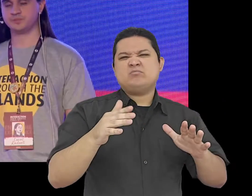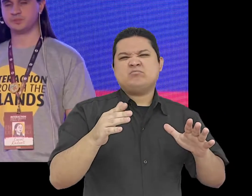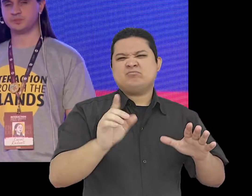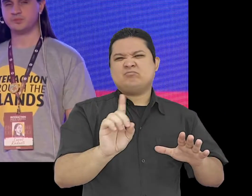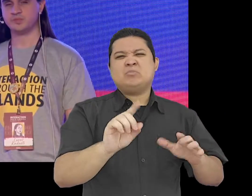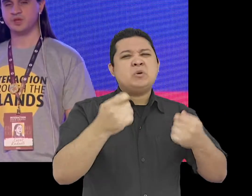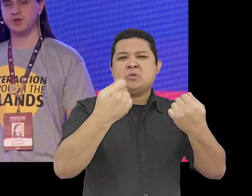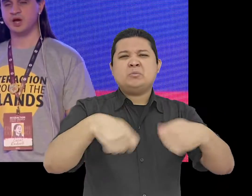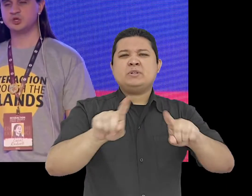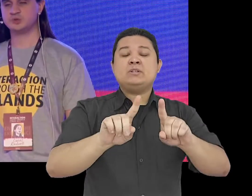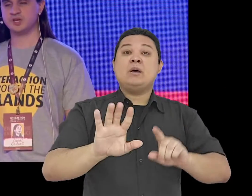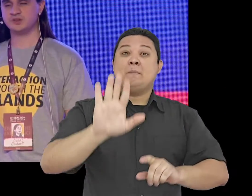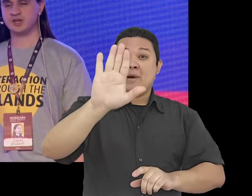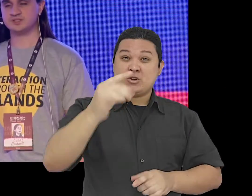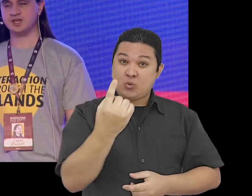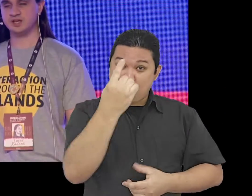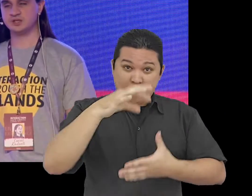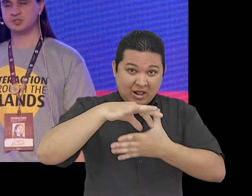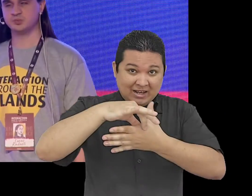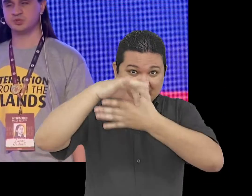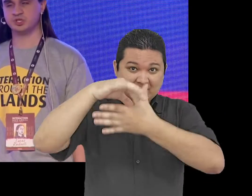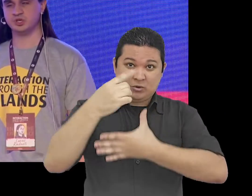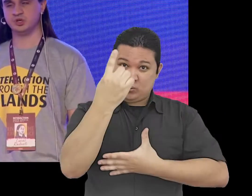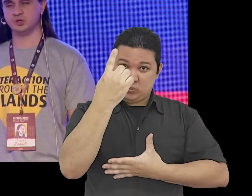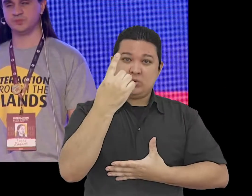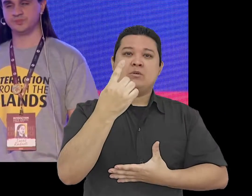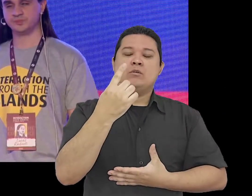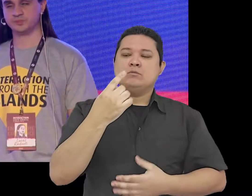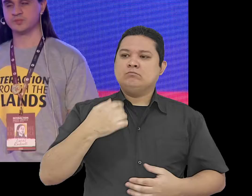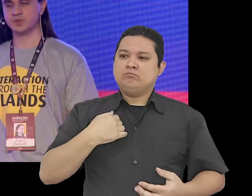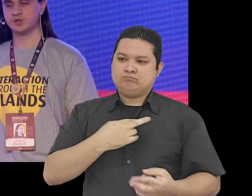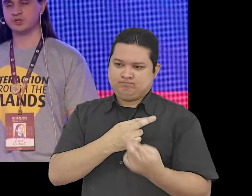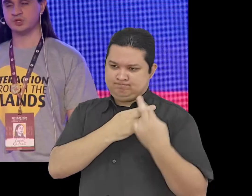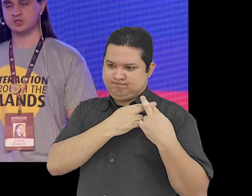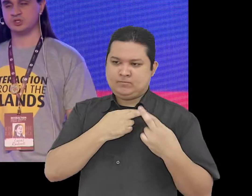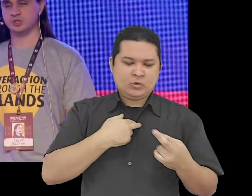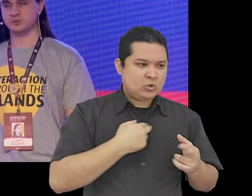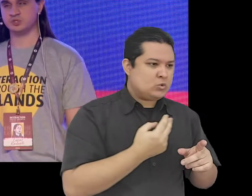coisa, a gente consegue trazer esse tipo de